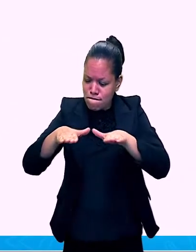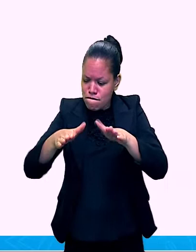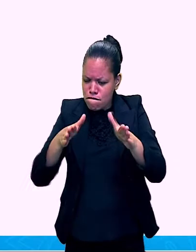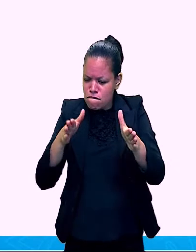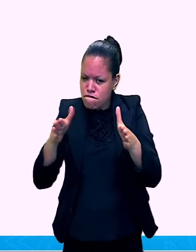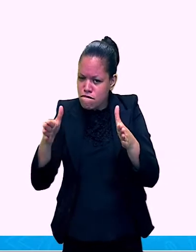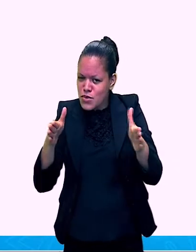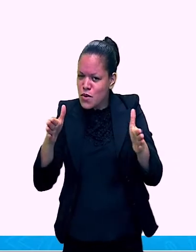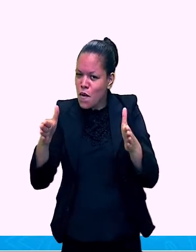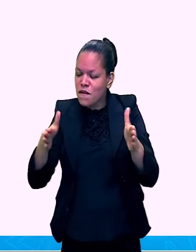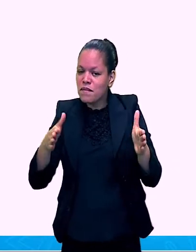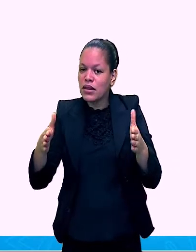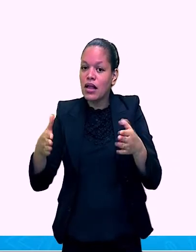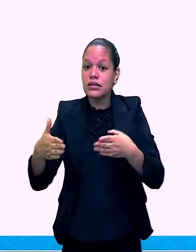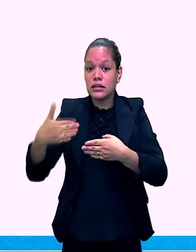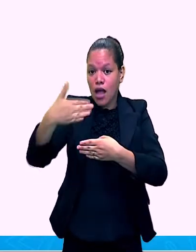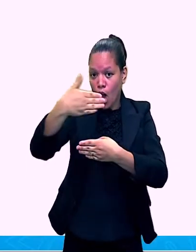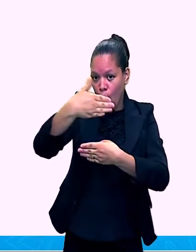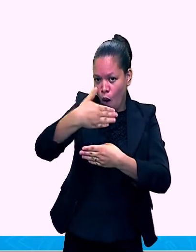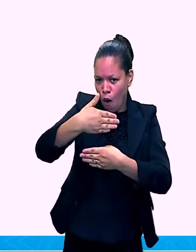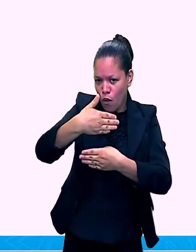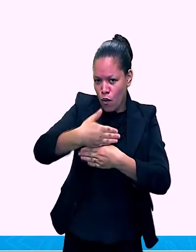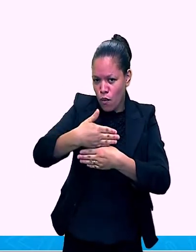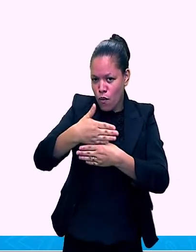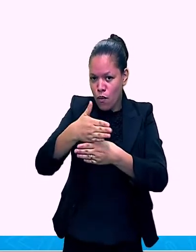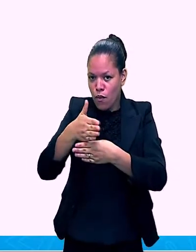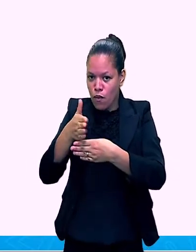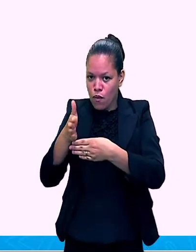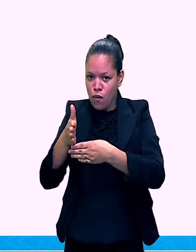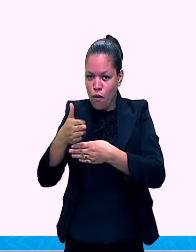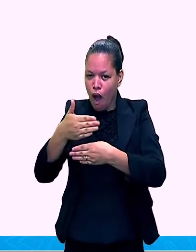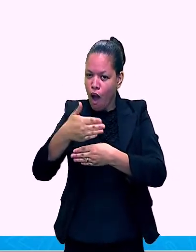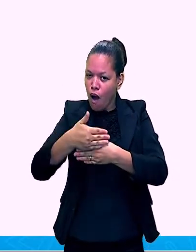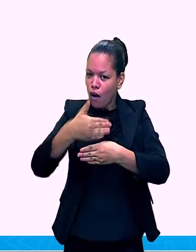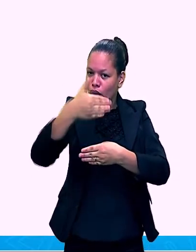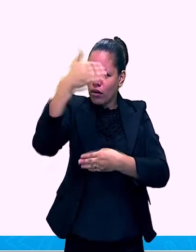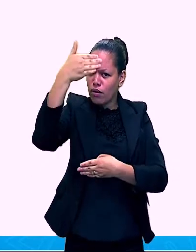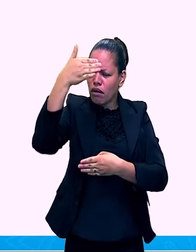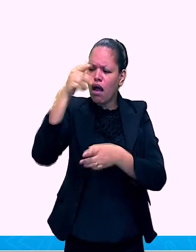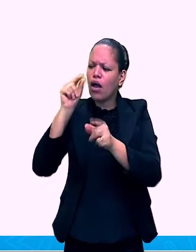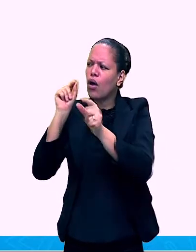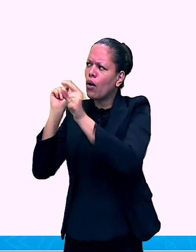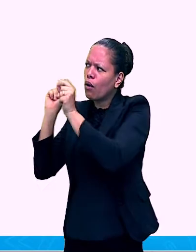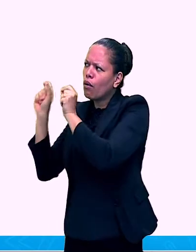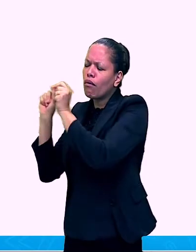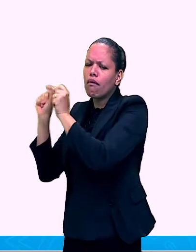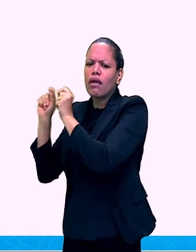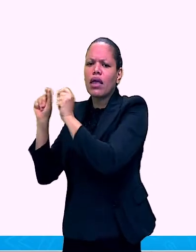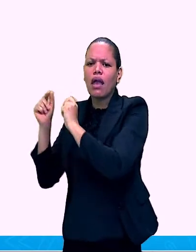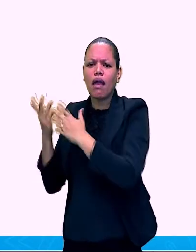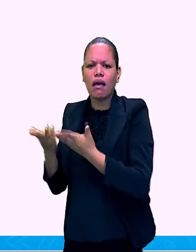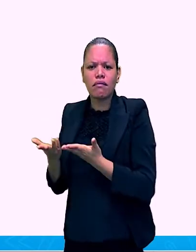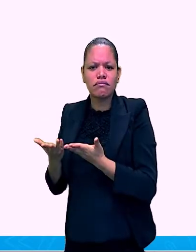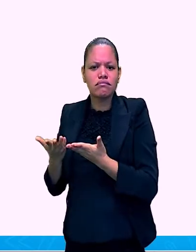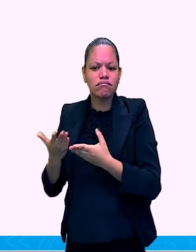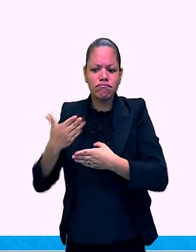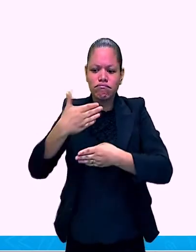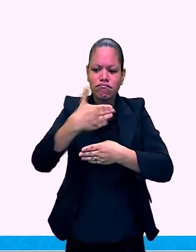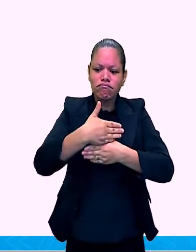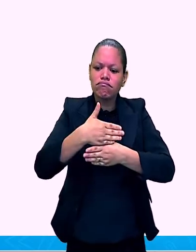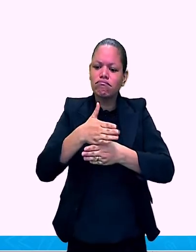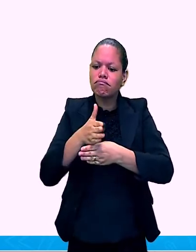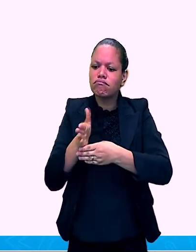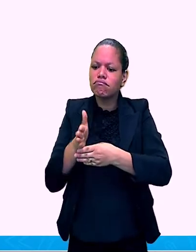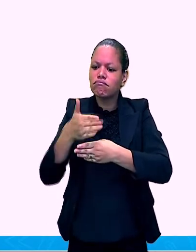de conflito. É por isso que existem as nossas fronteiras. O que são as fronteiras? Olha, para entrar aqui nos Estados Unidos tem um lugar que você